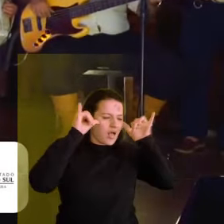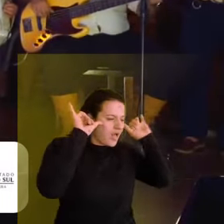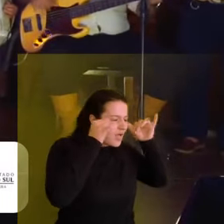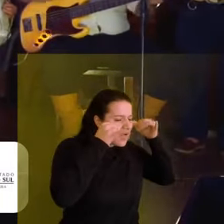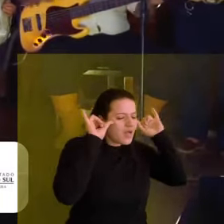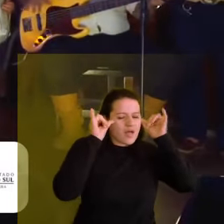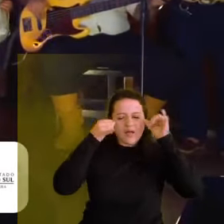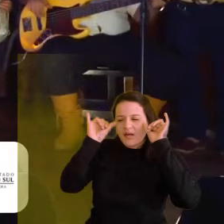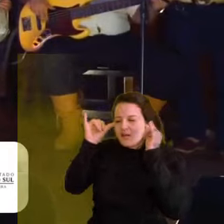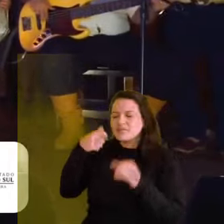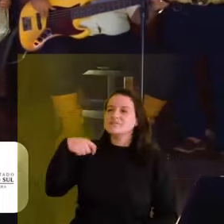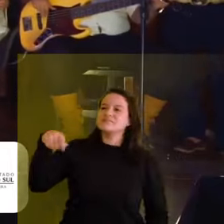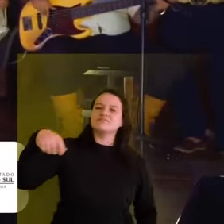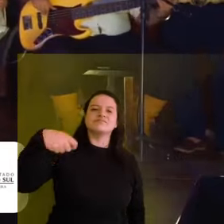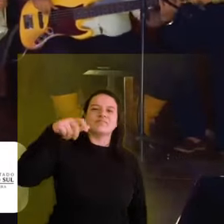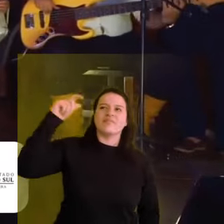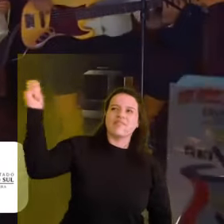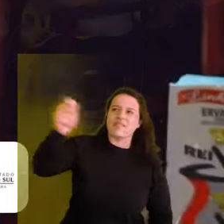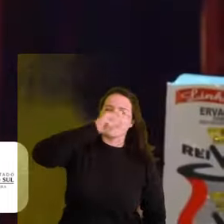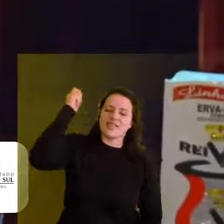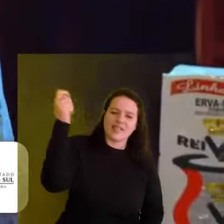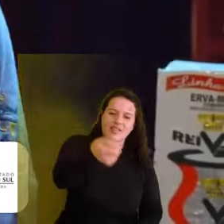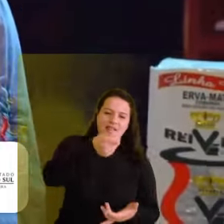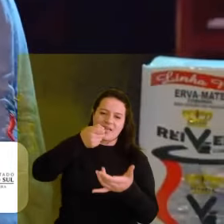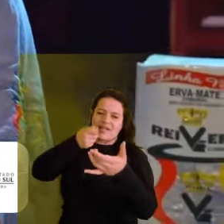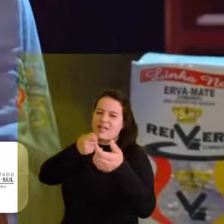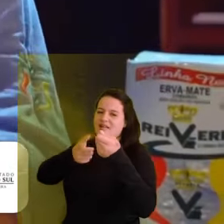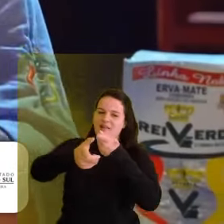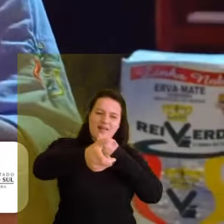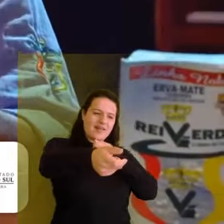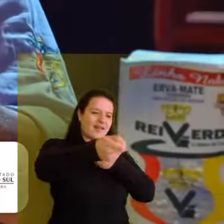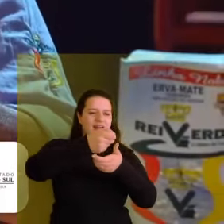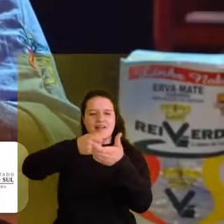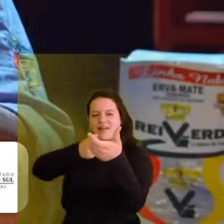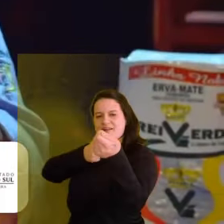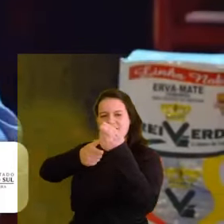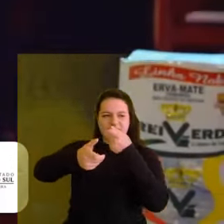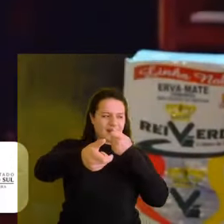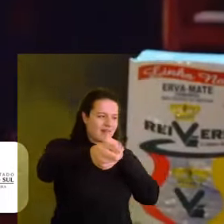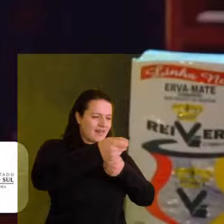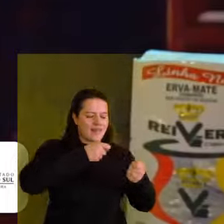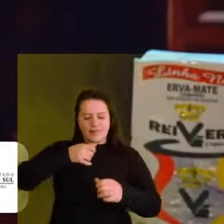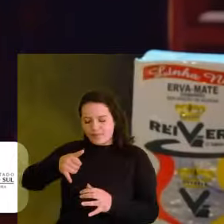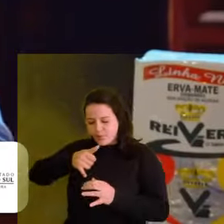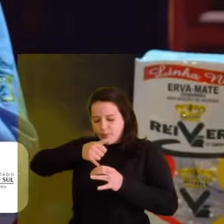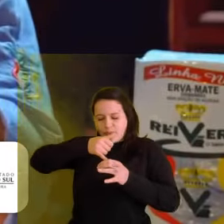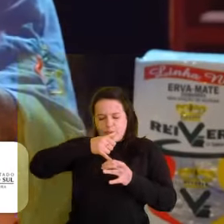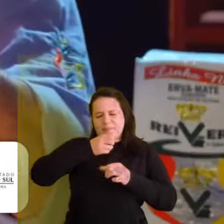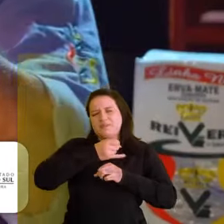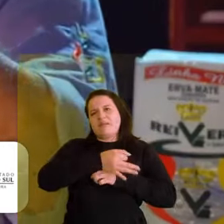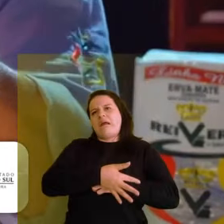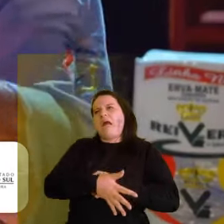laço, se chama o Picasso atirando o freio. Preparei o mate bem de madrugada, comecei a lida